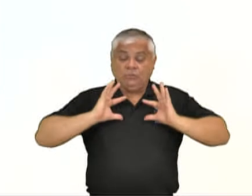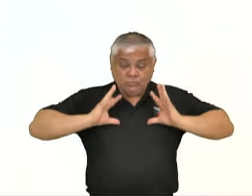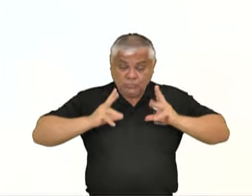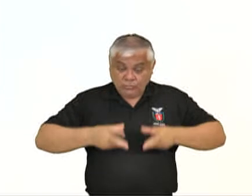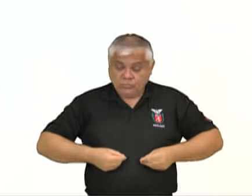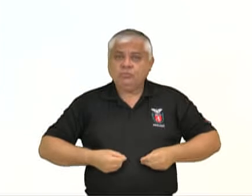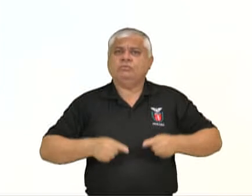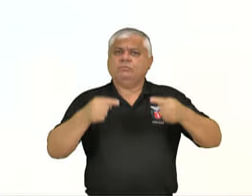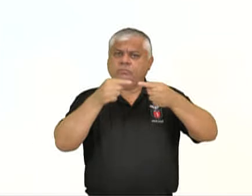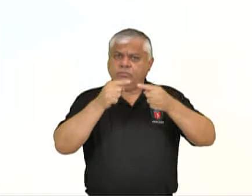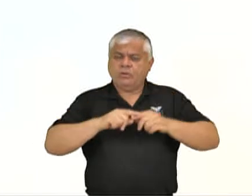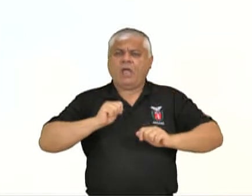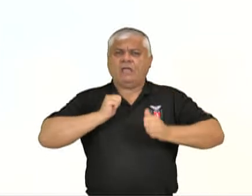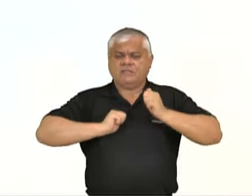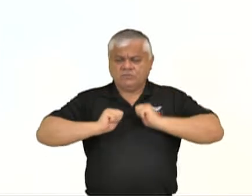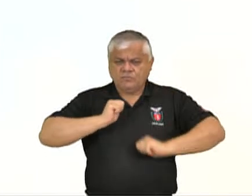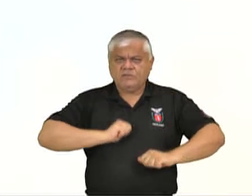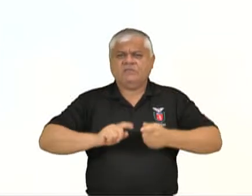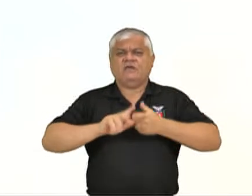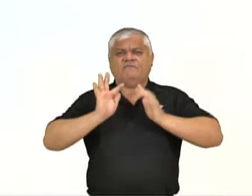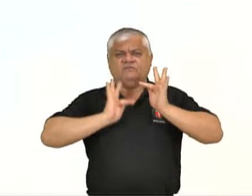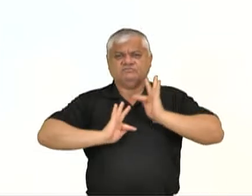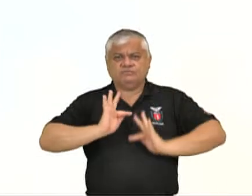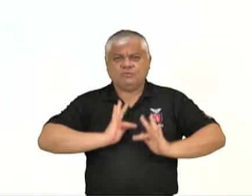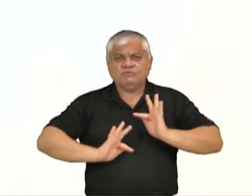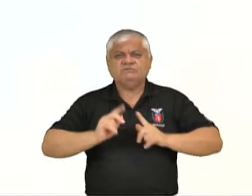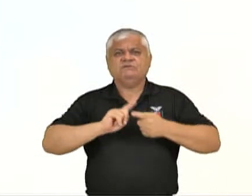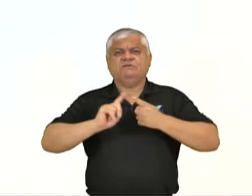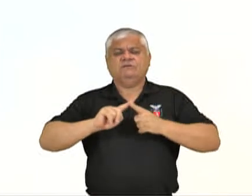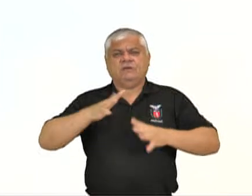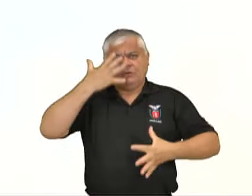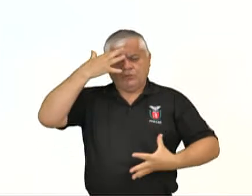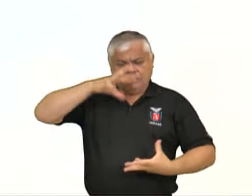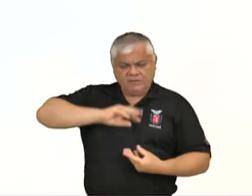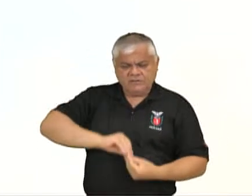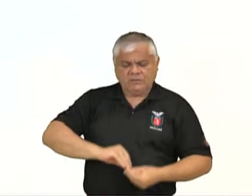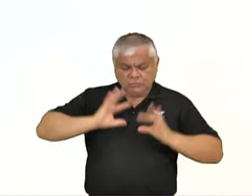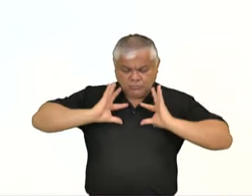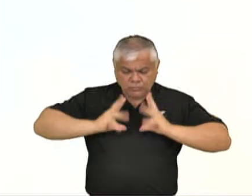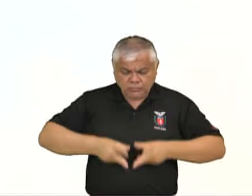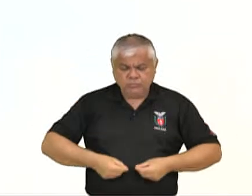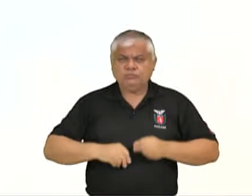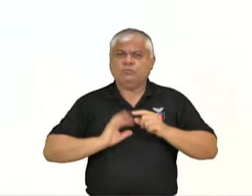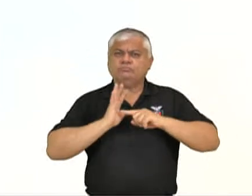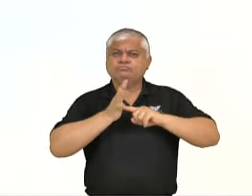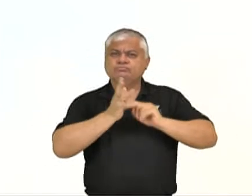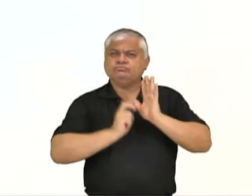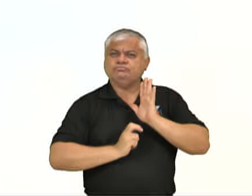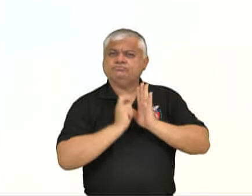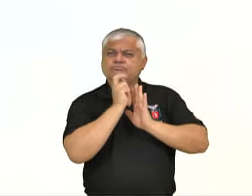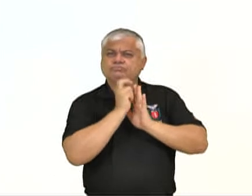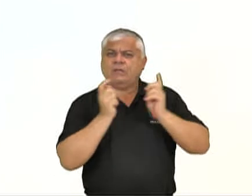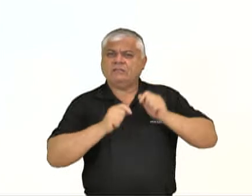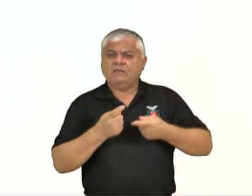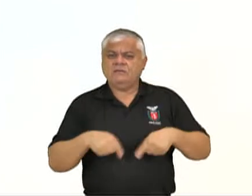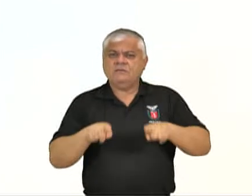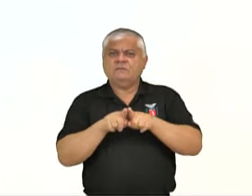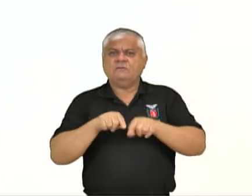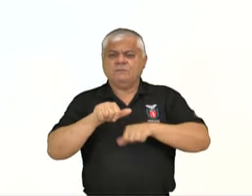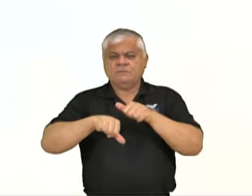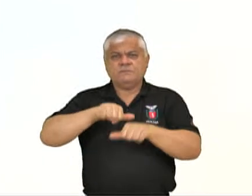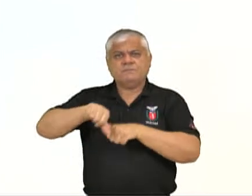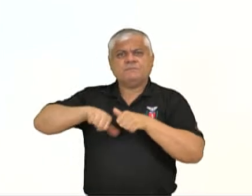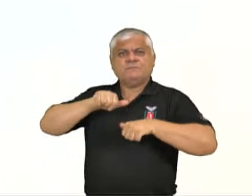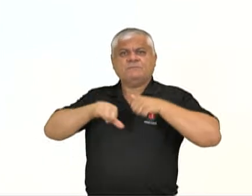tá? Anatomia, fisiologia. Trabalha a compreensão do corpo e seu funcionamento, sua capacidade de regeneração.